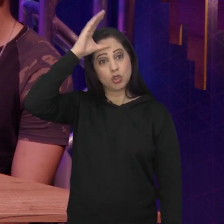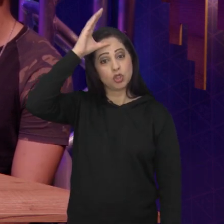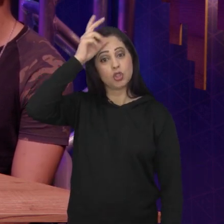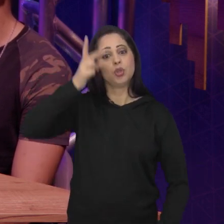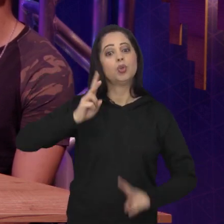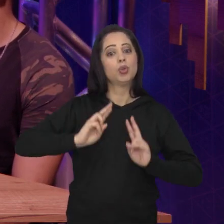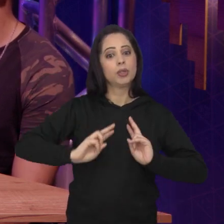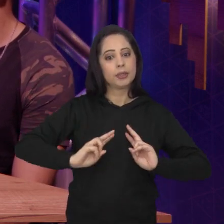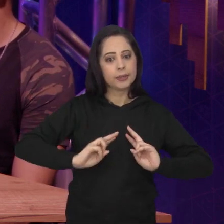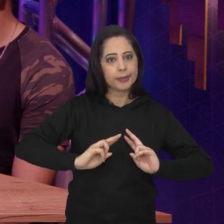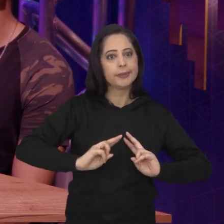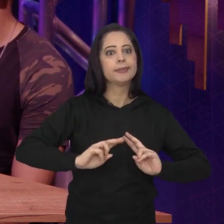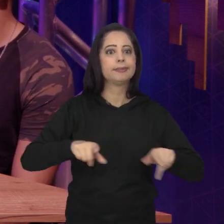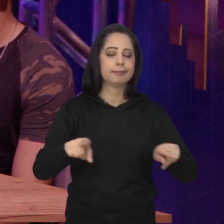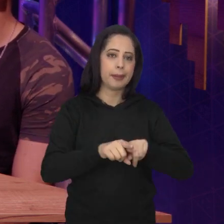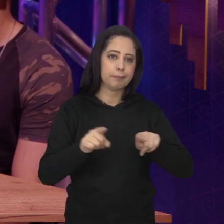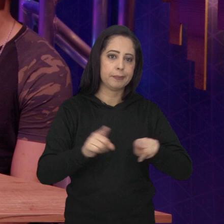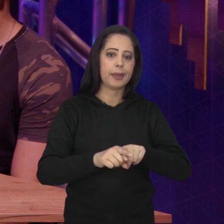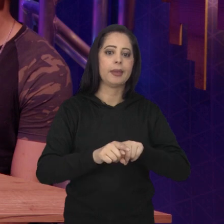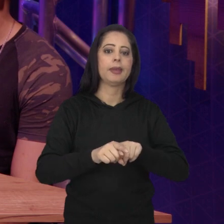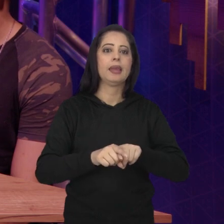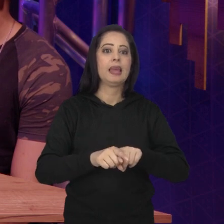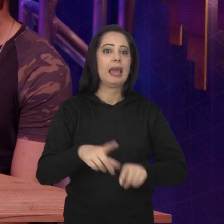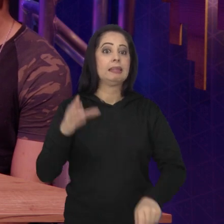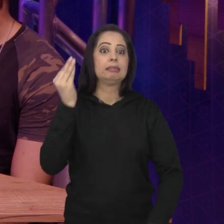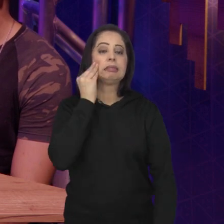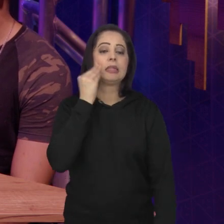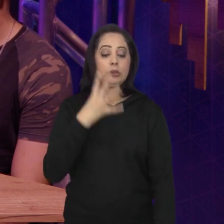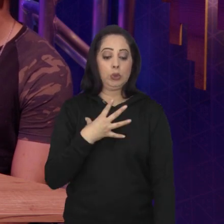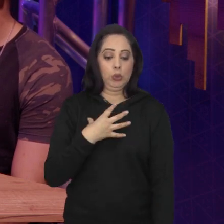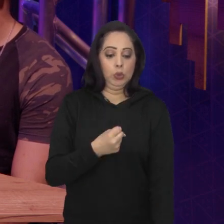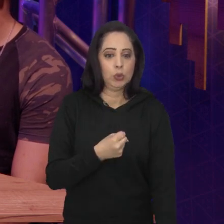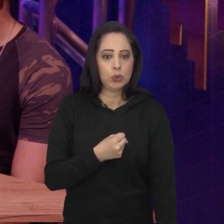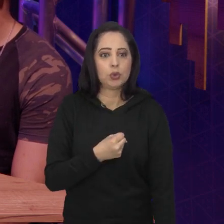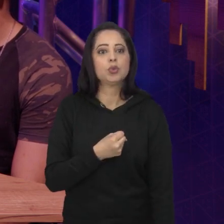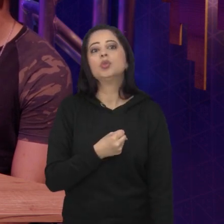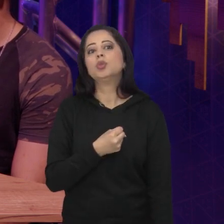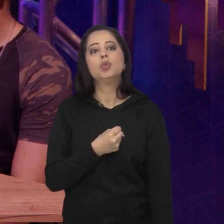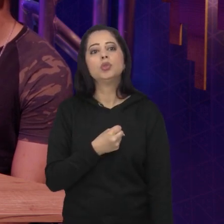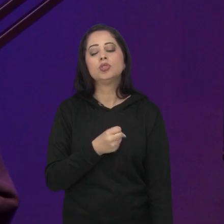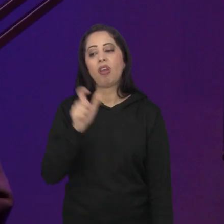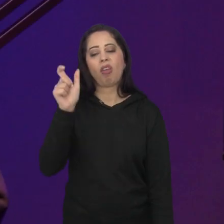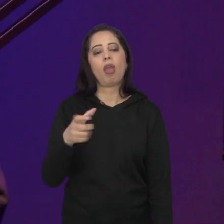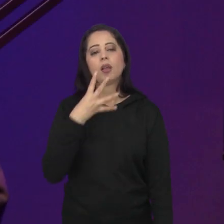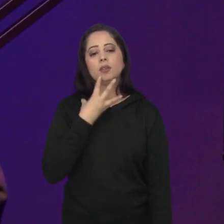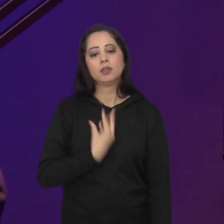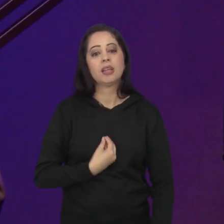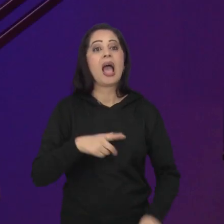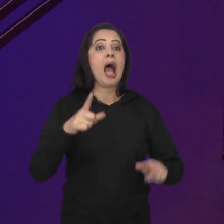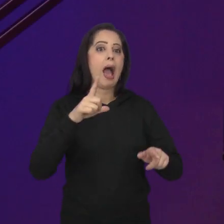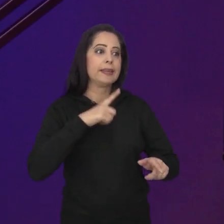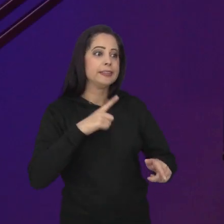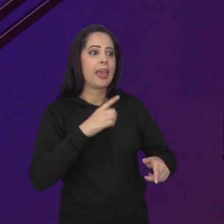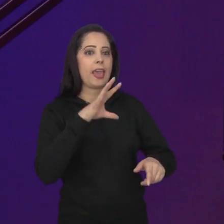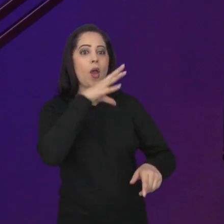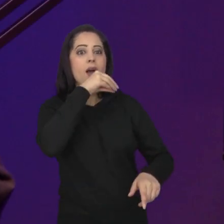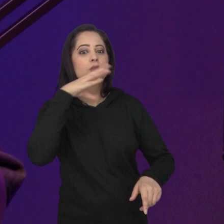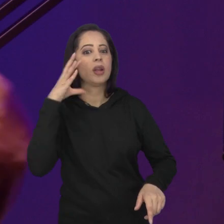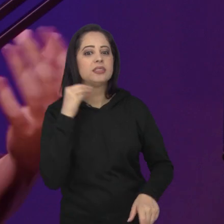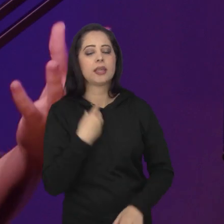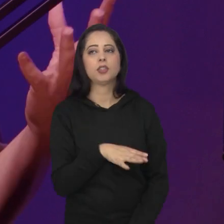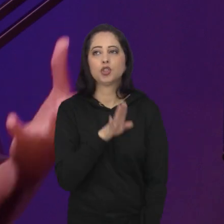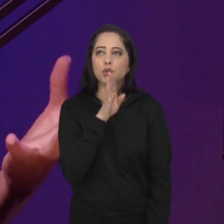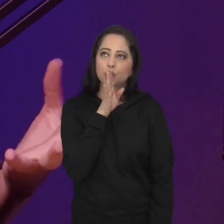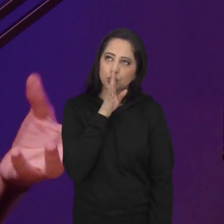também. E a gente tem um tio que acabou de tentar, né, se suicidar, e daí ele volta para casa também completamente frustrado.